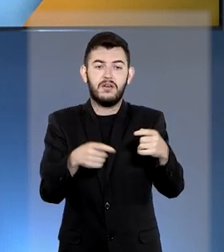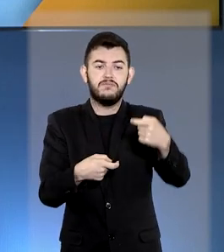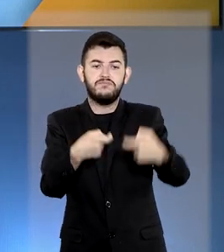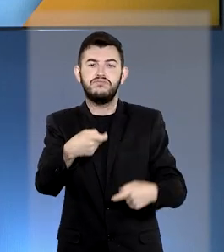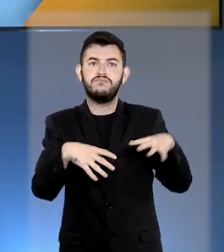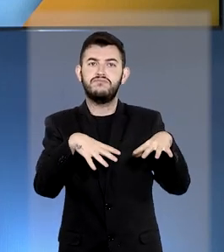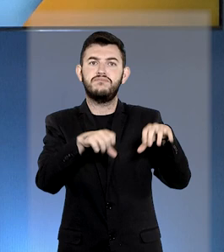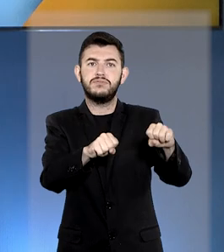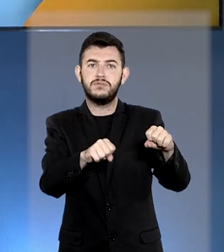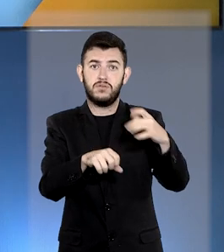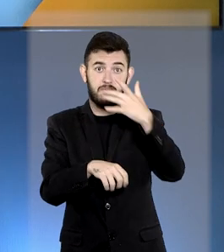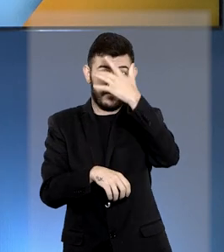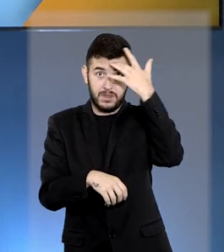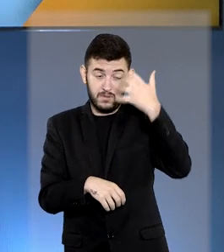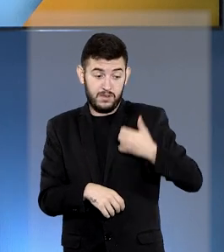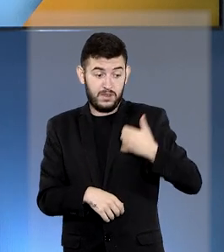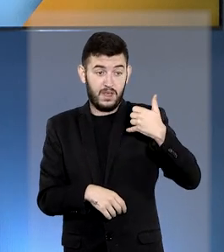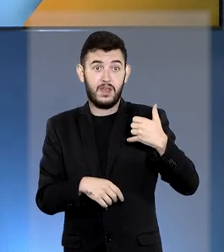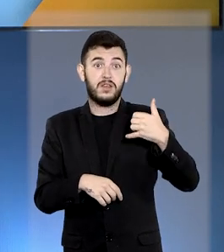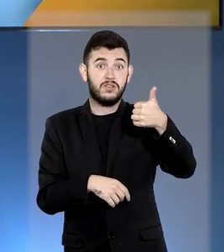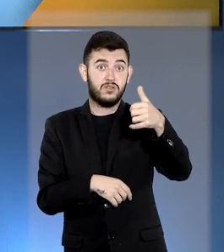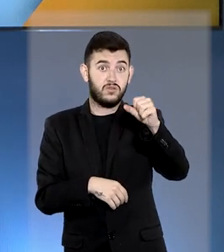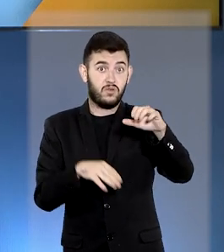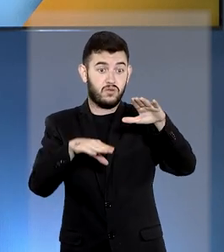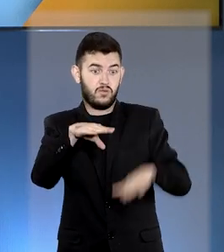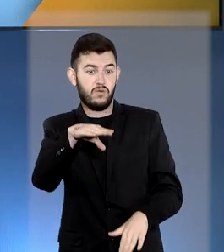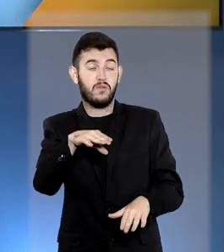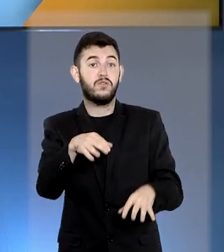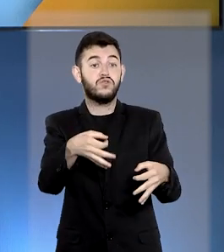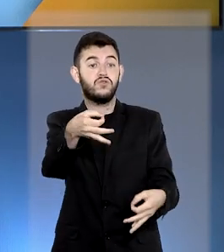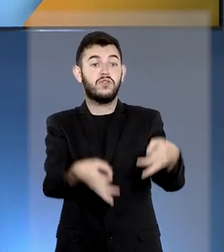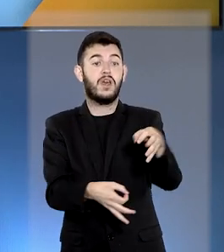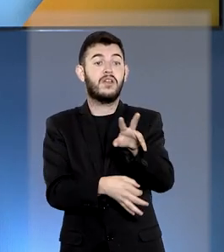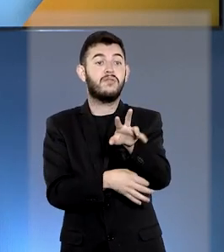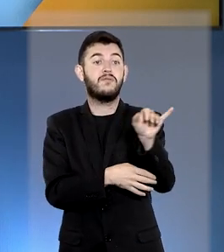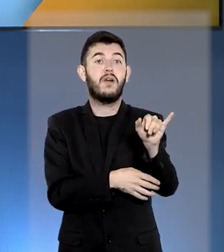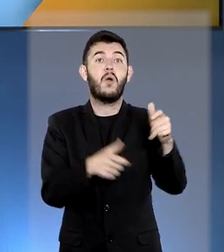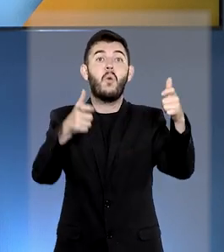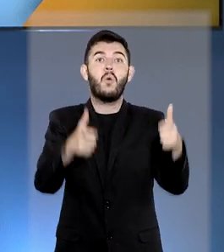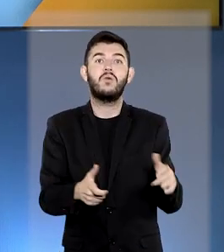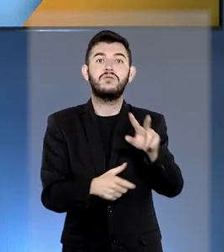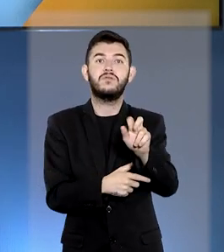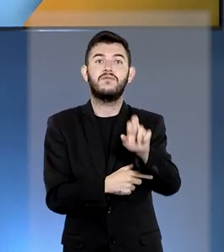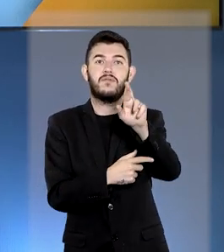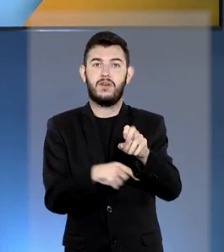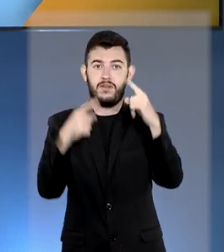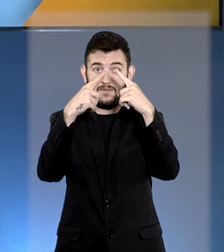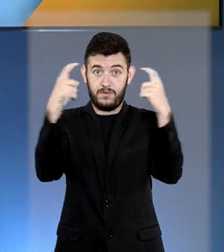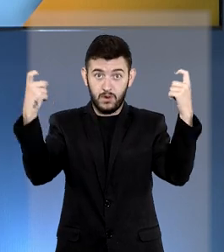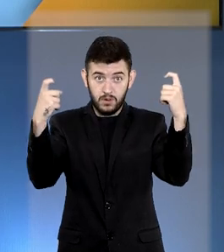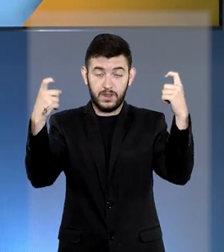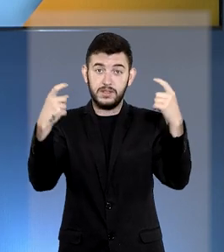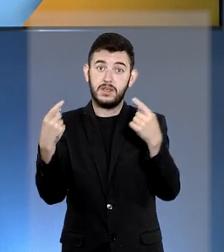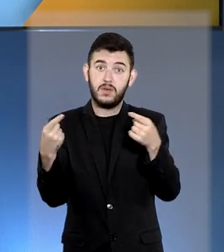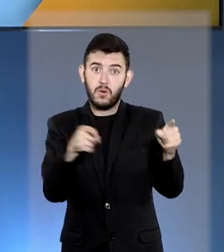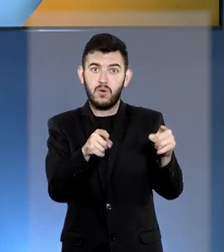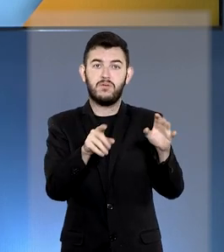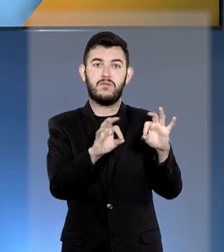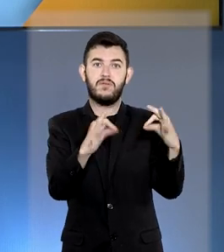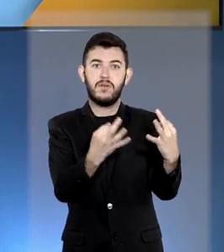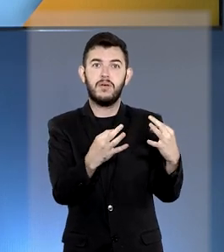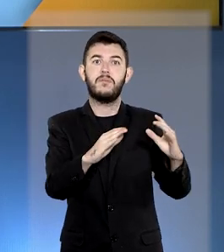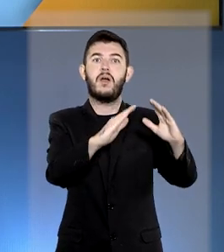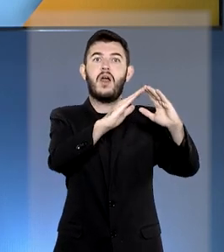de menores em ambiente familiar devem ser julgados nas varas de violência doméstica. Quem explica a decisão da